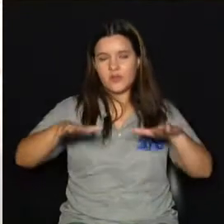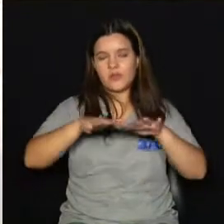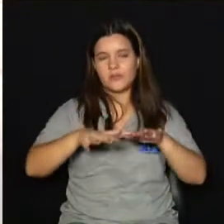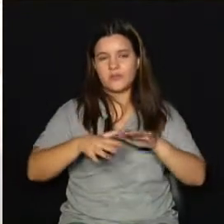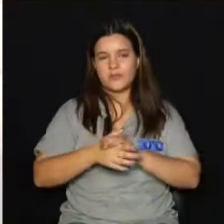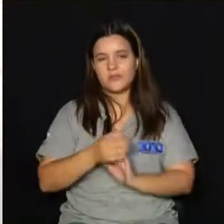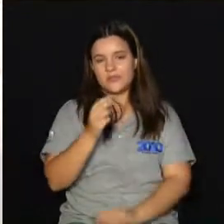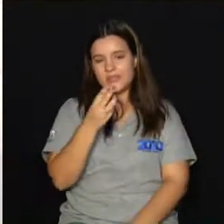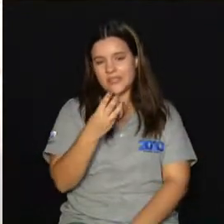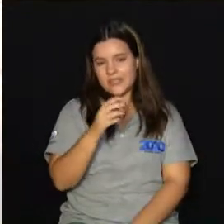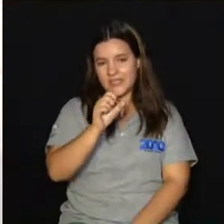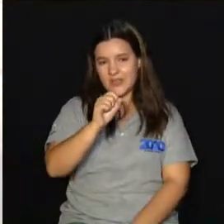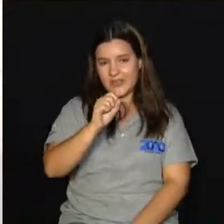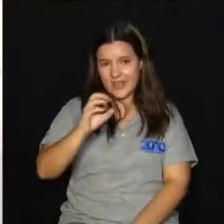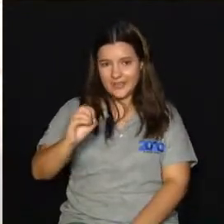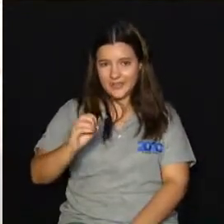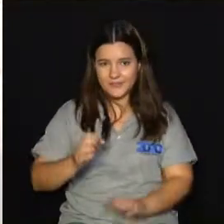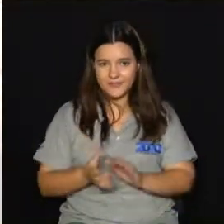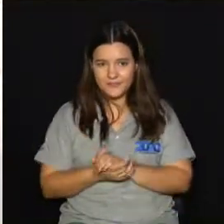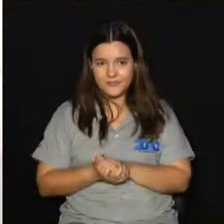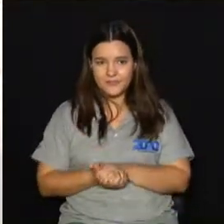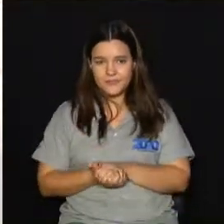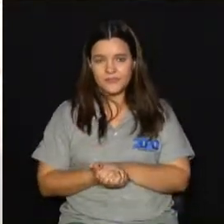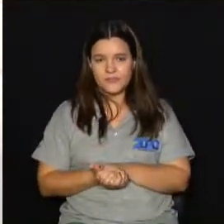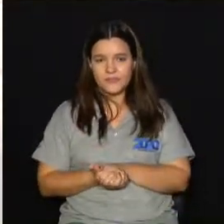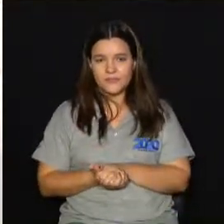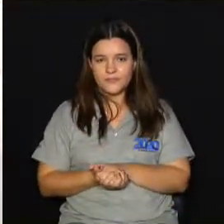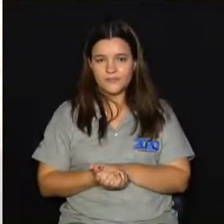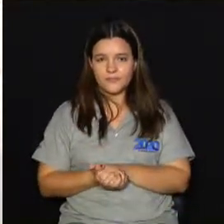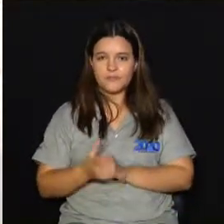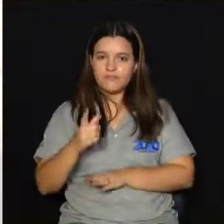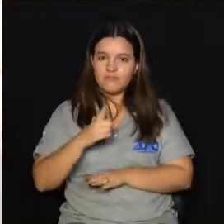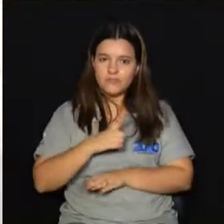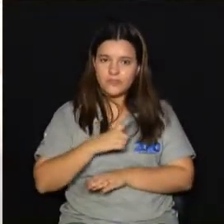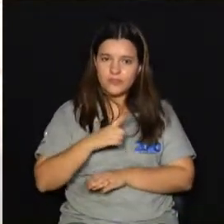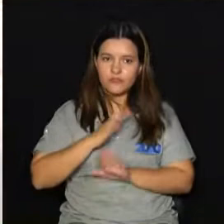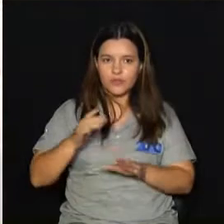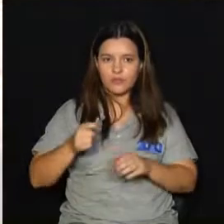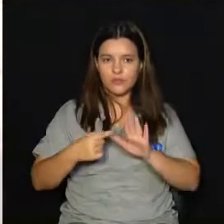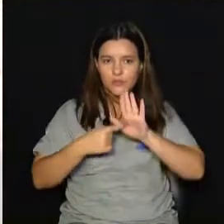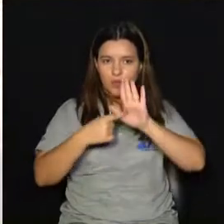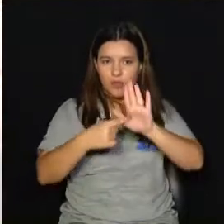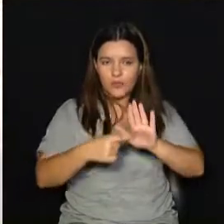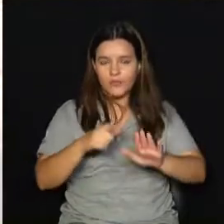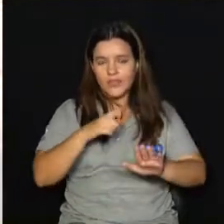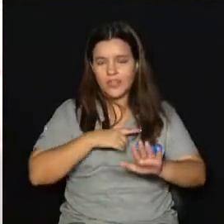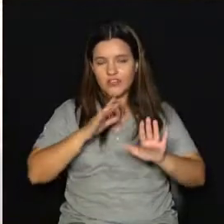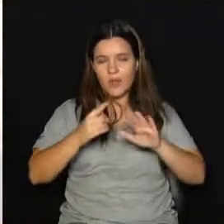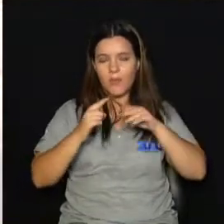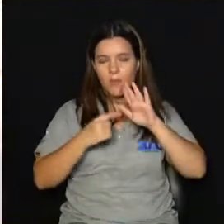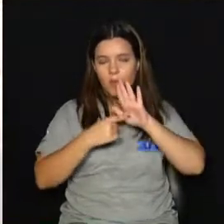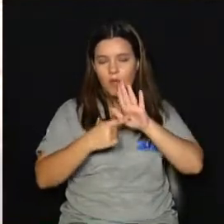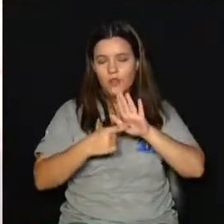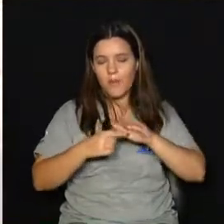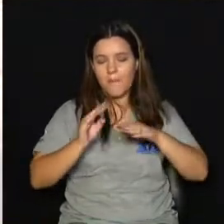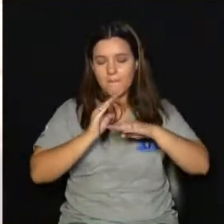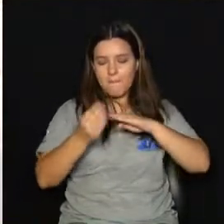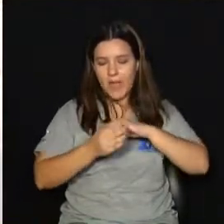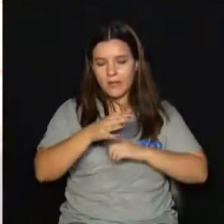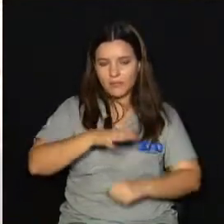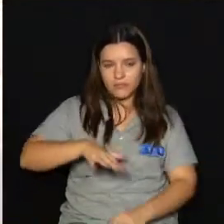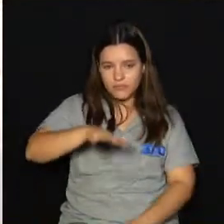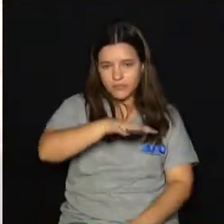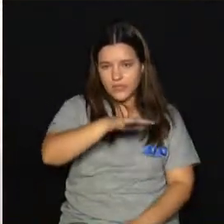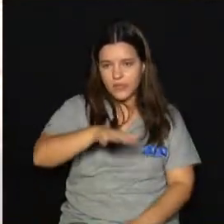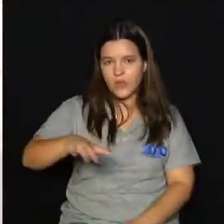eleitoral 380. Então, com essa participação, nós já falamos de vários distritos aqui da cidade. O distrito de